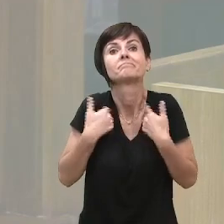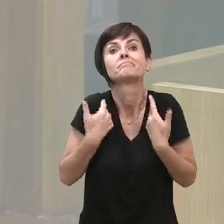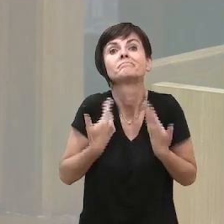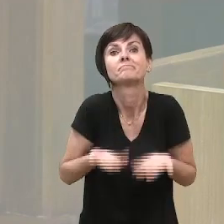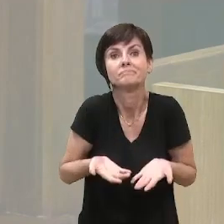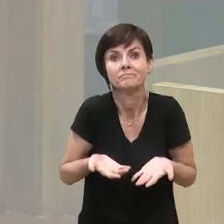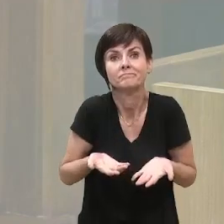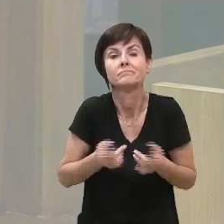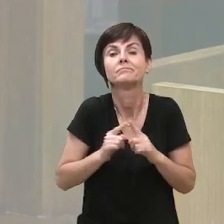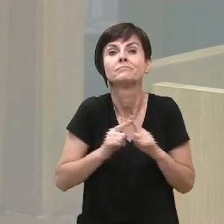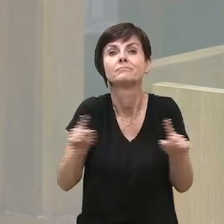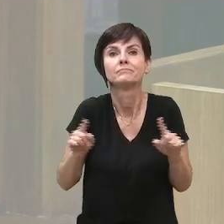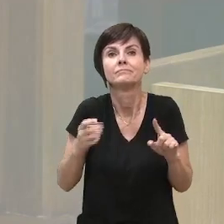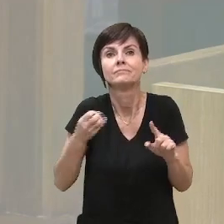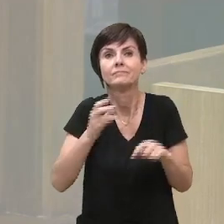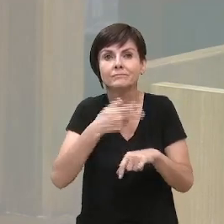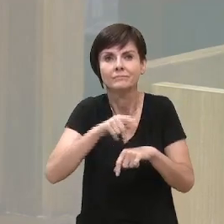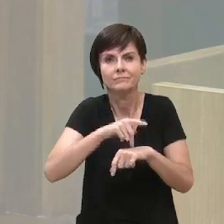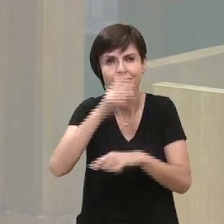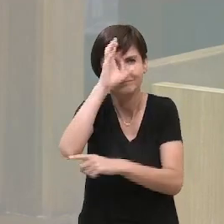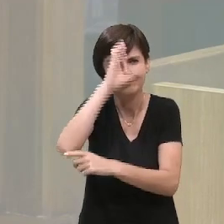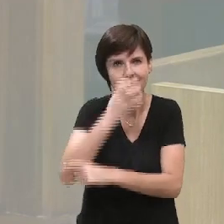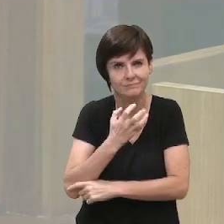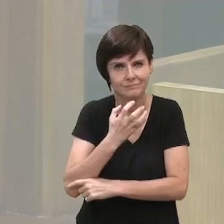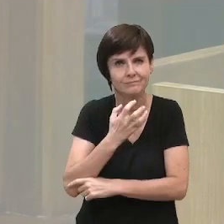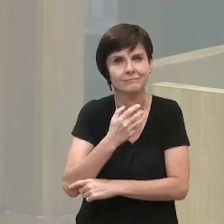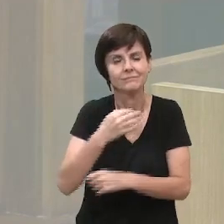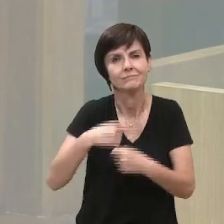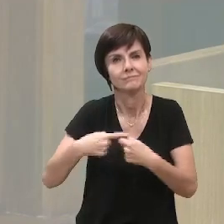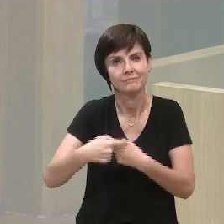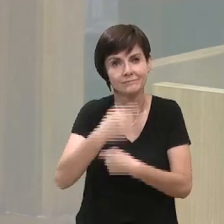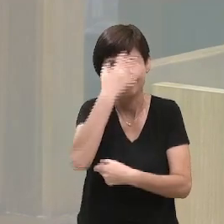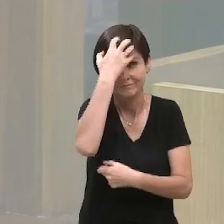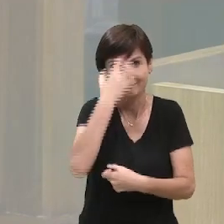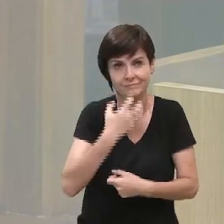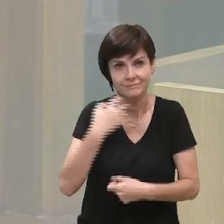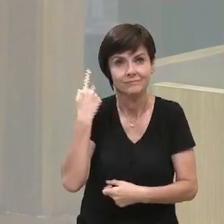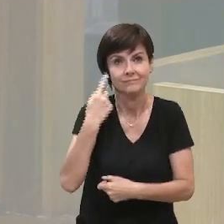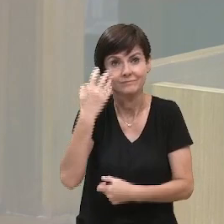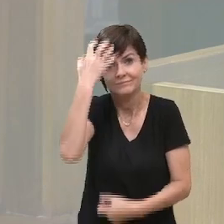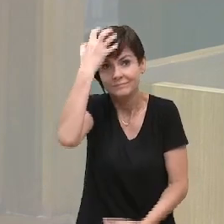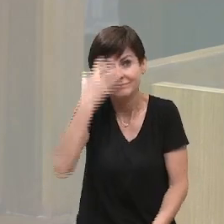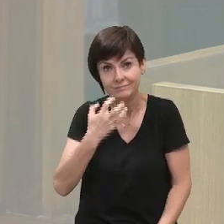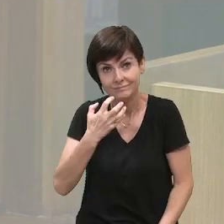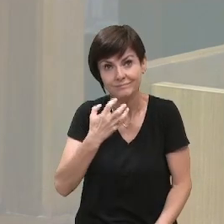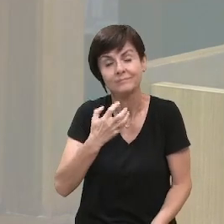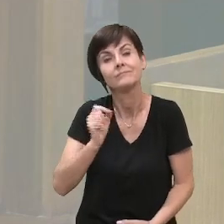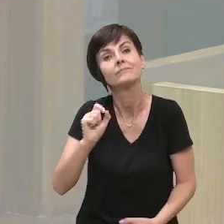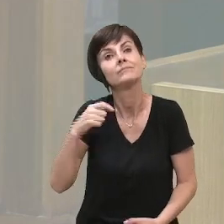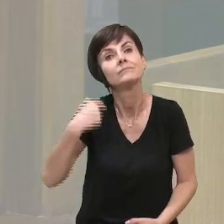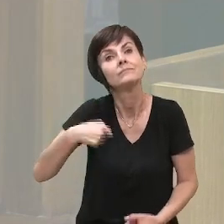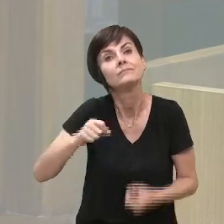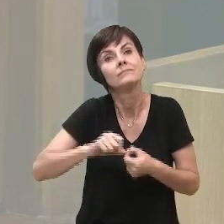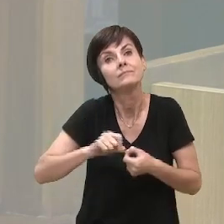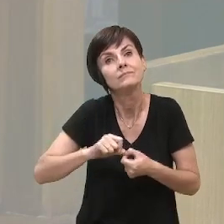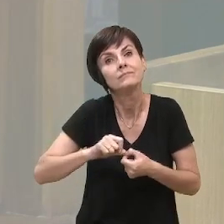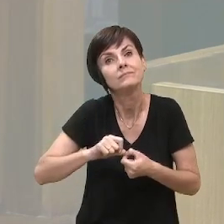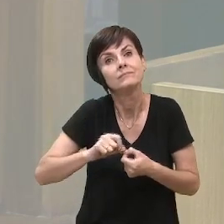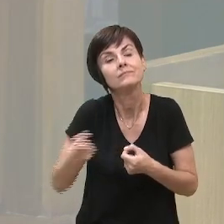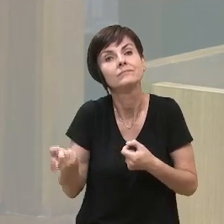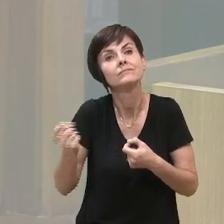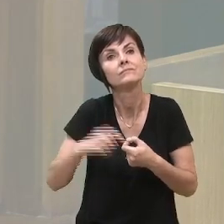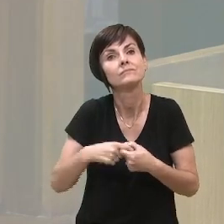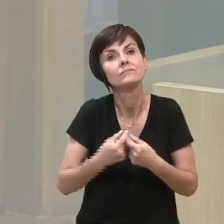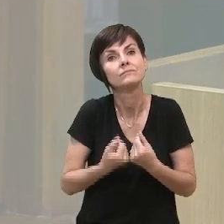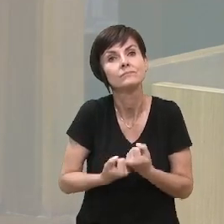Mas deveria, se fosse um país sério, fosse uma cidade séria, se fosse políticos sérios, tá? O que deveria fazer era devolver o dinheiro